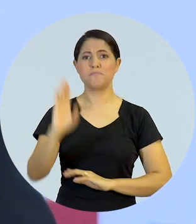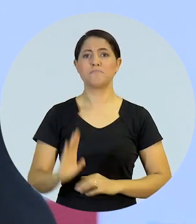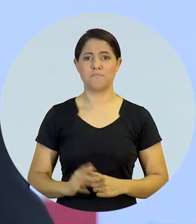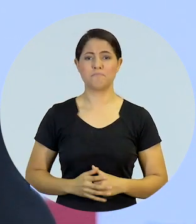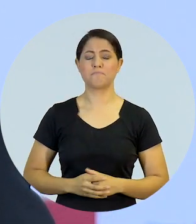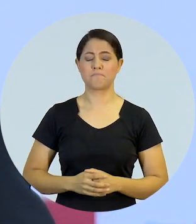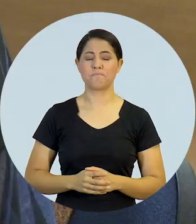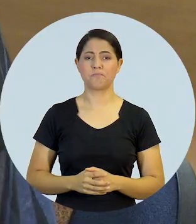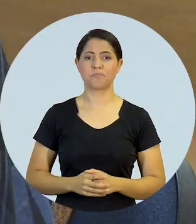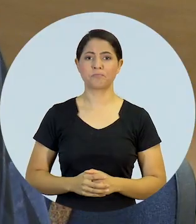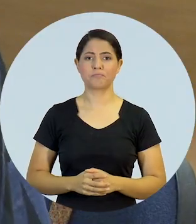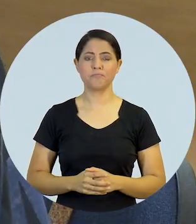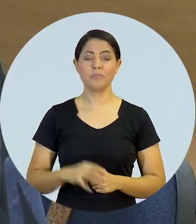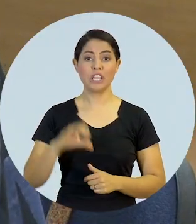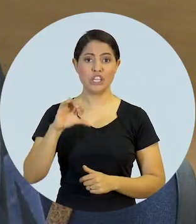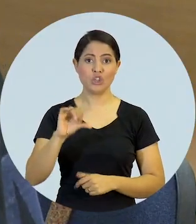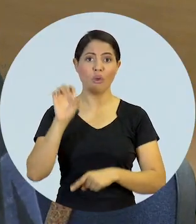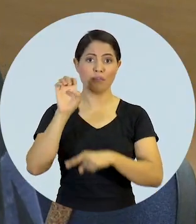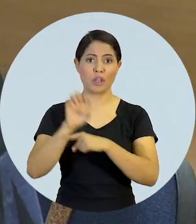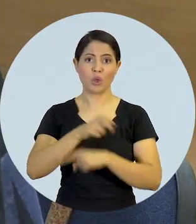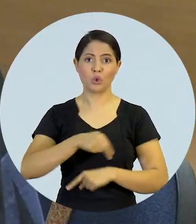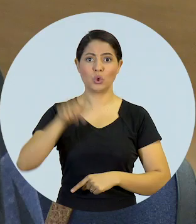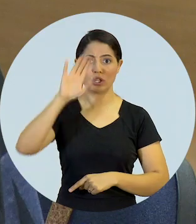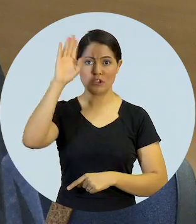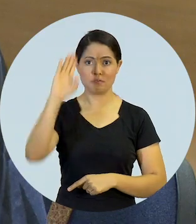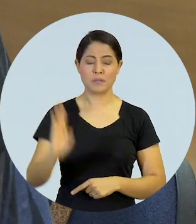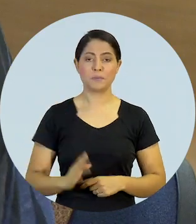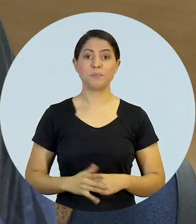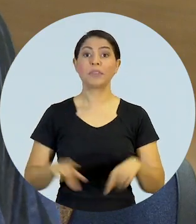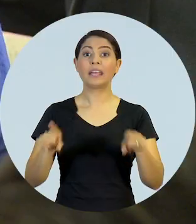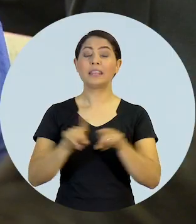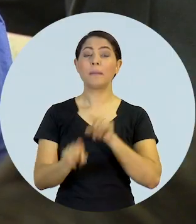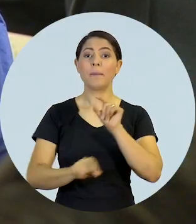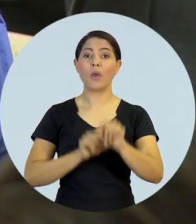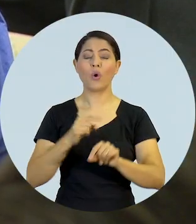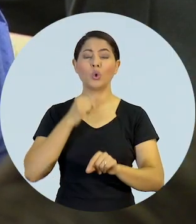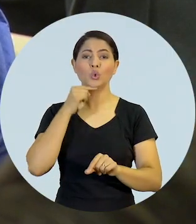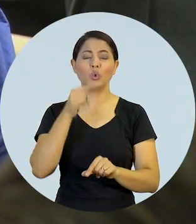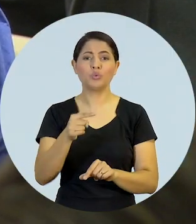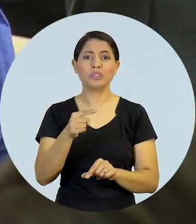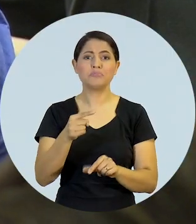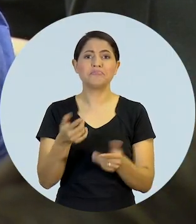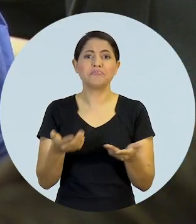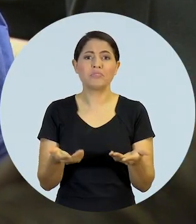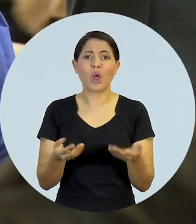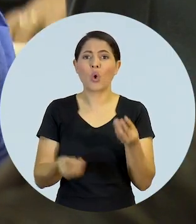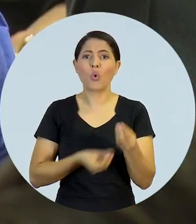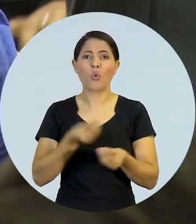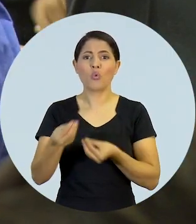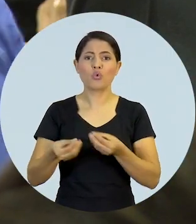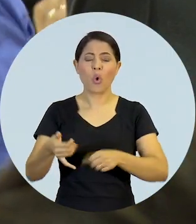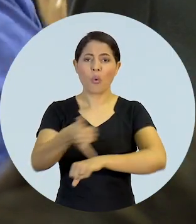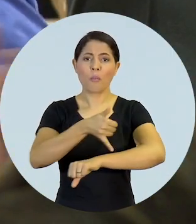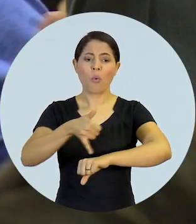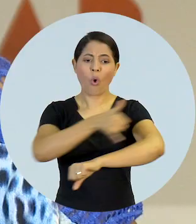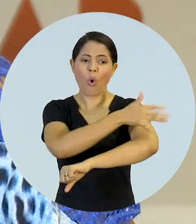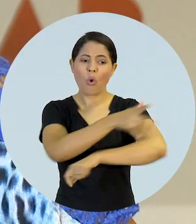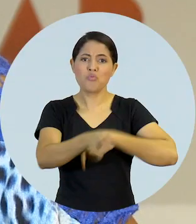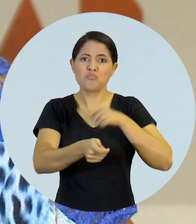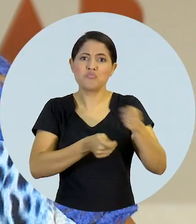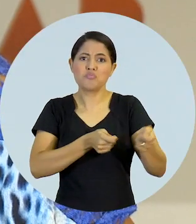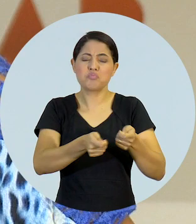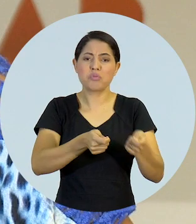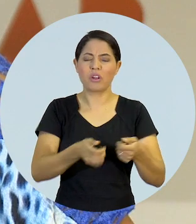Nordeste do Brasil. Uma das dúvidas recorrentes de quem participou da audiência foi sobre as medidas de contenção das manchas.